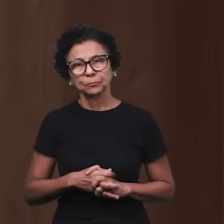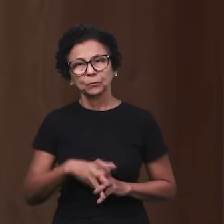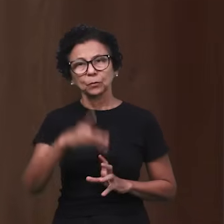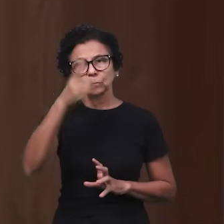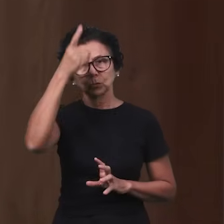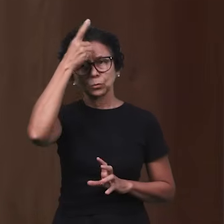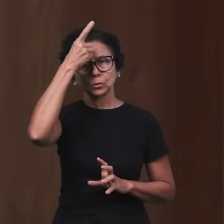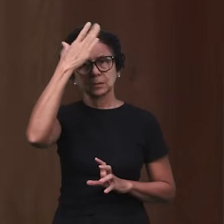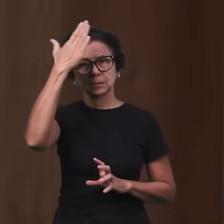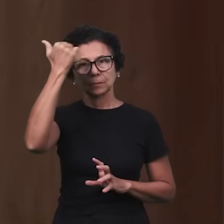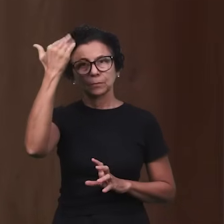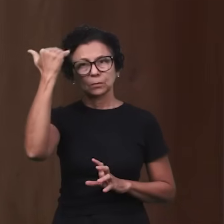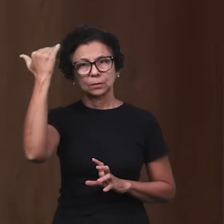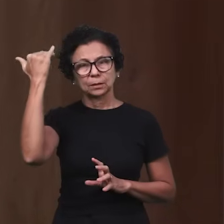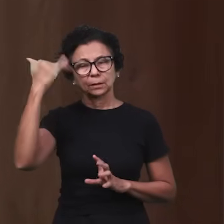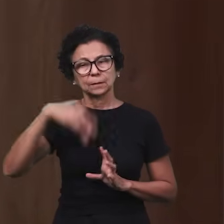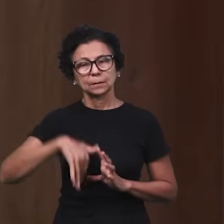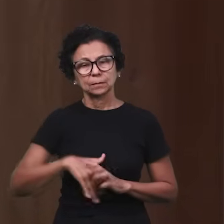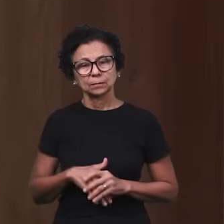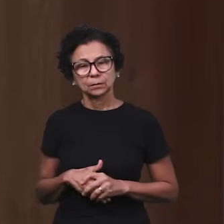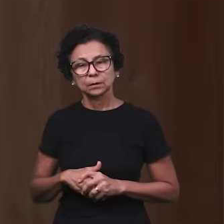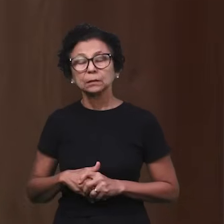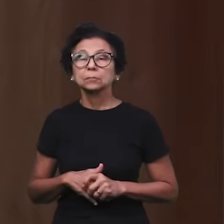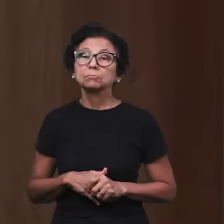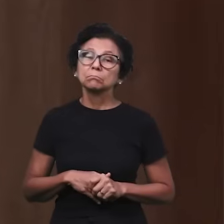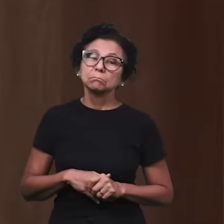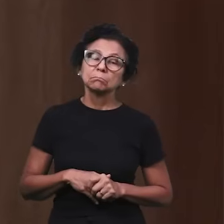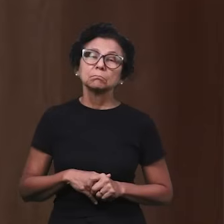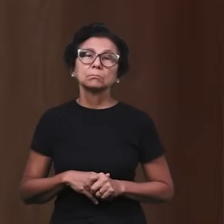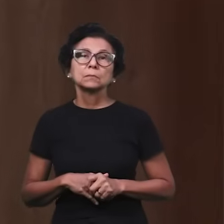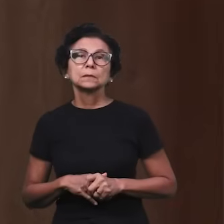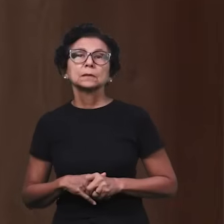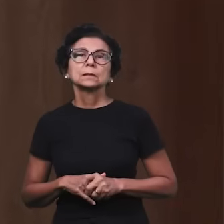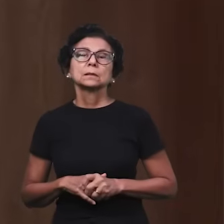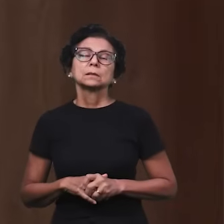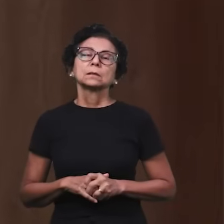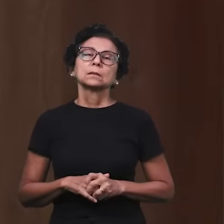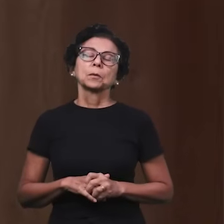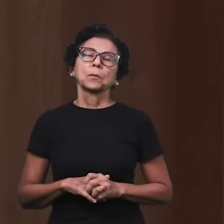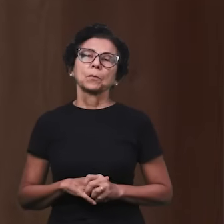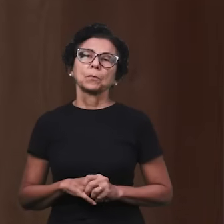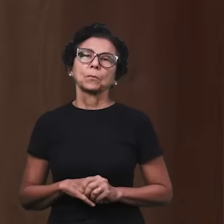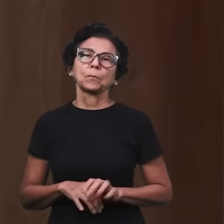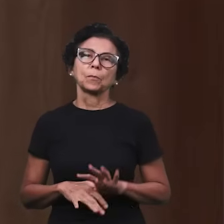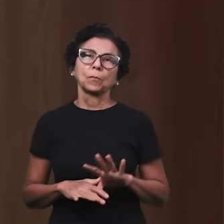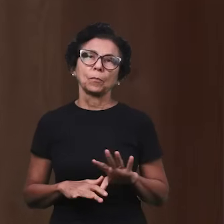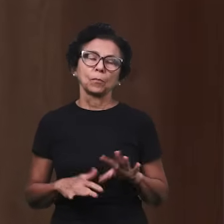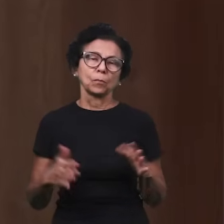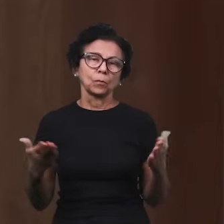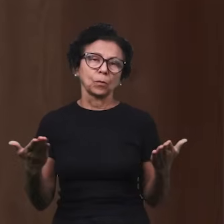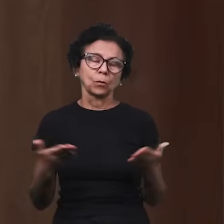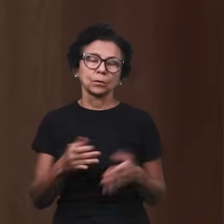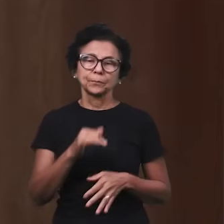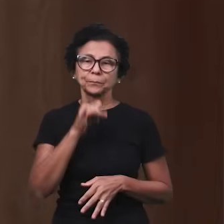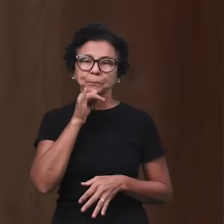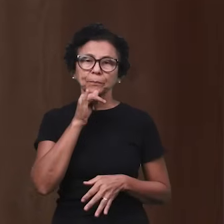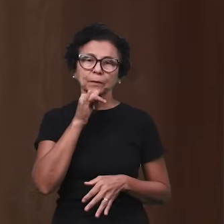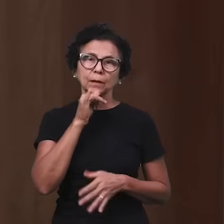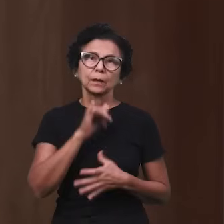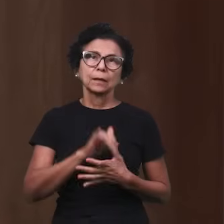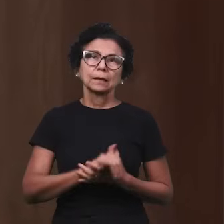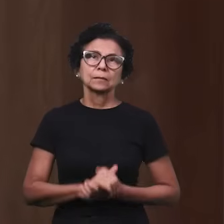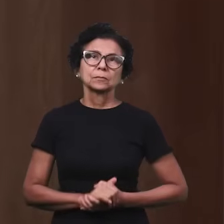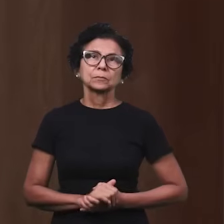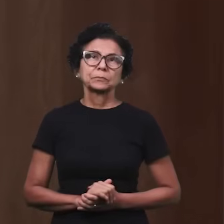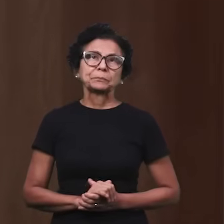E às vezes lá na igreja, nossa, hoje, por exemplo, a gente não valoriza muito esse